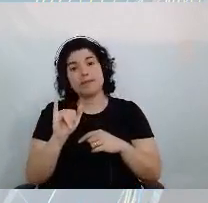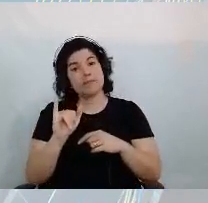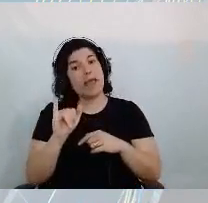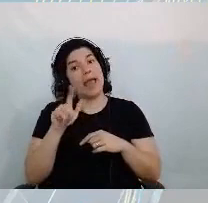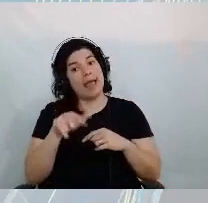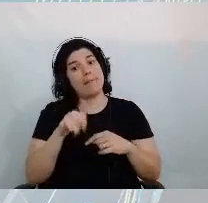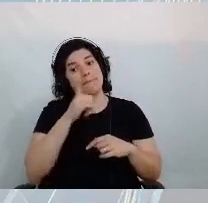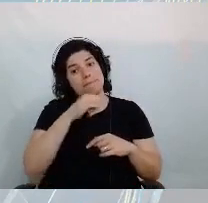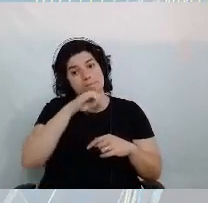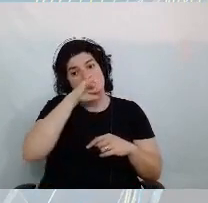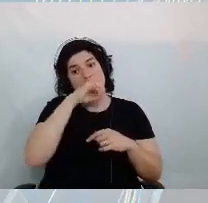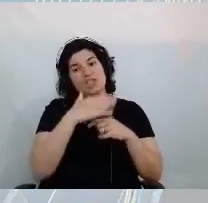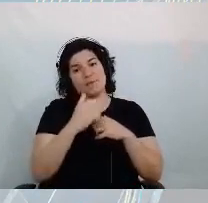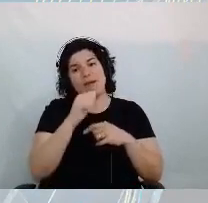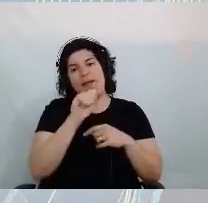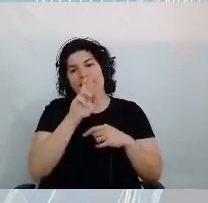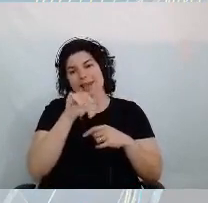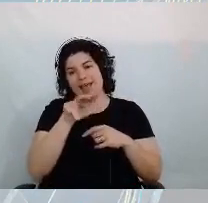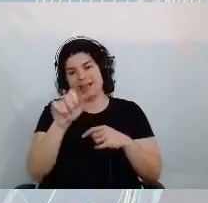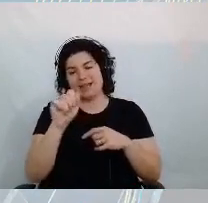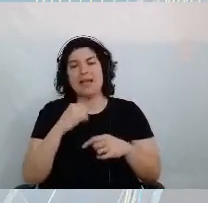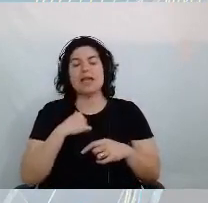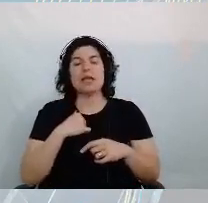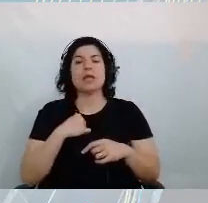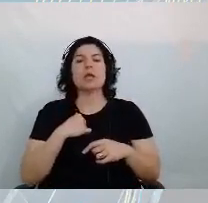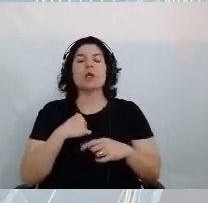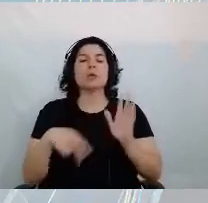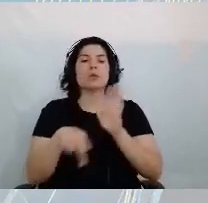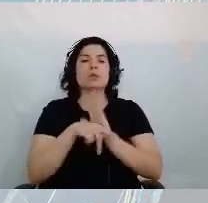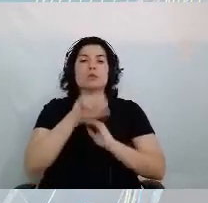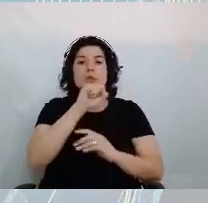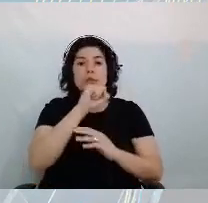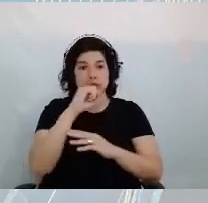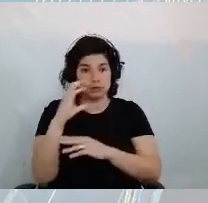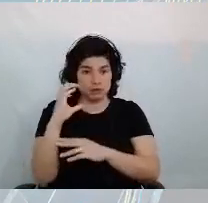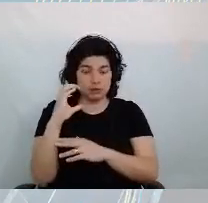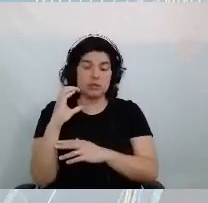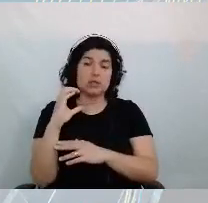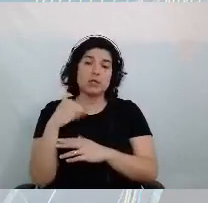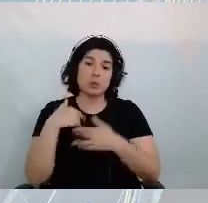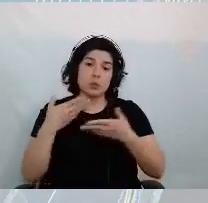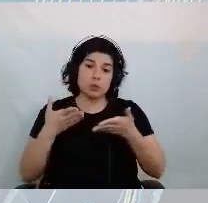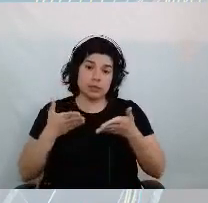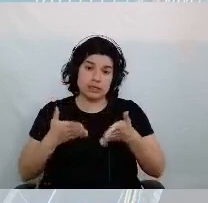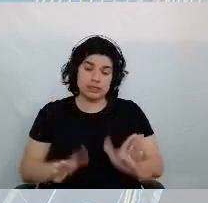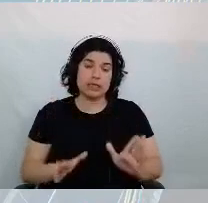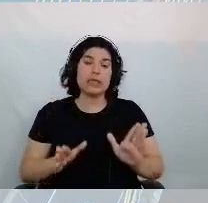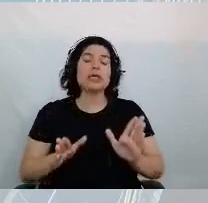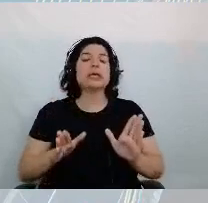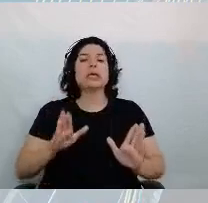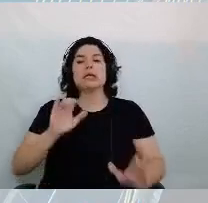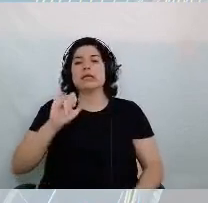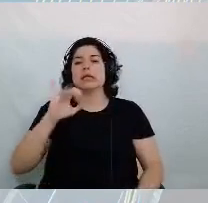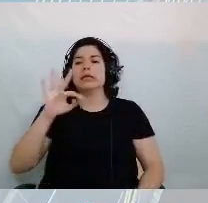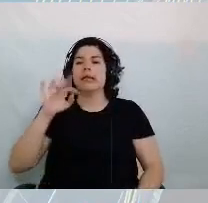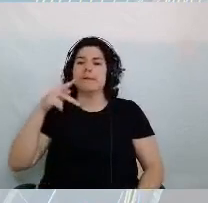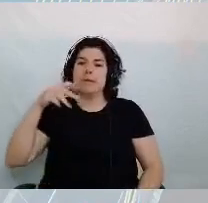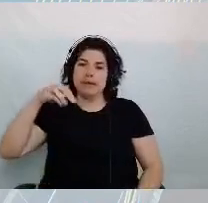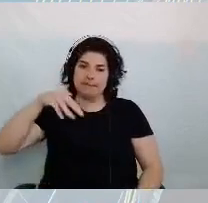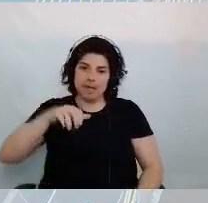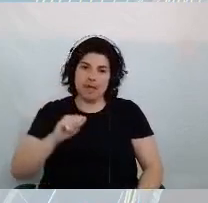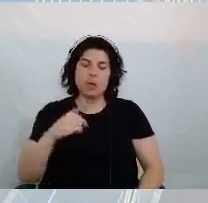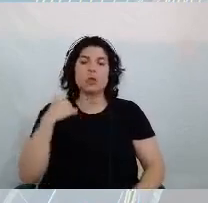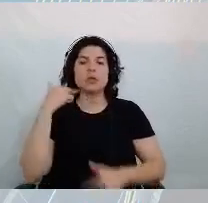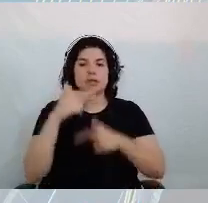comigo. Eu vim de Santa Catarina, então eu nasci em Itapema e hoje eu moro em Joinville. Eu trabalho na TOTOS,